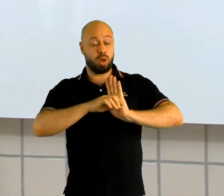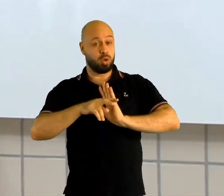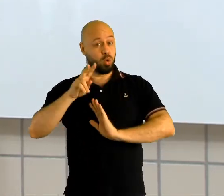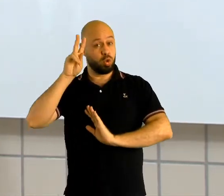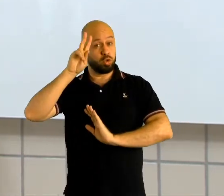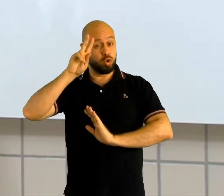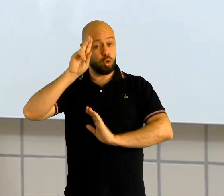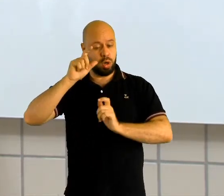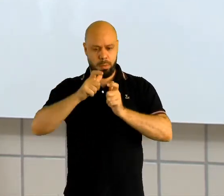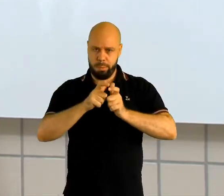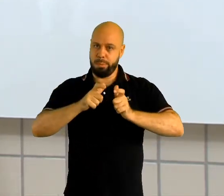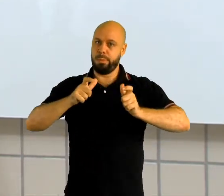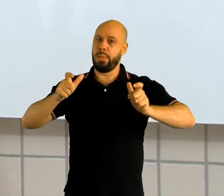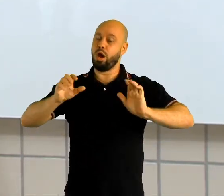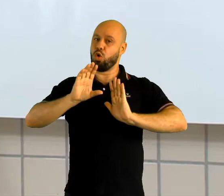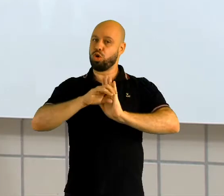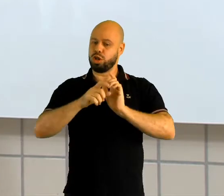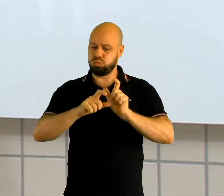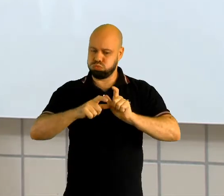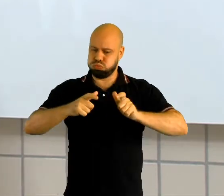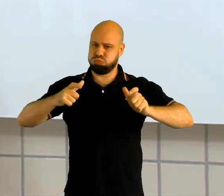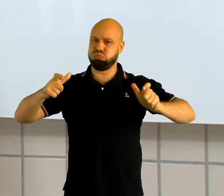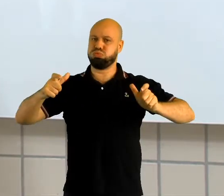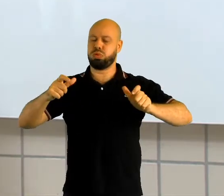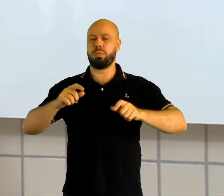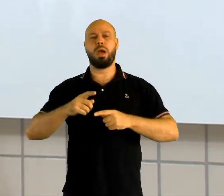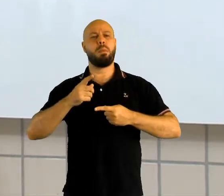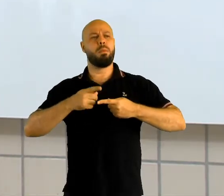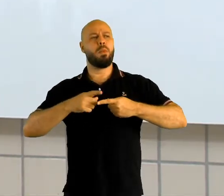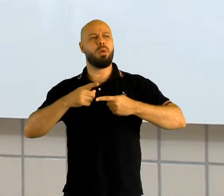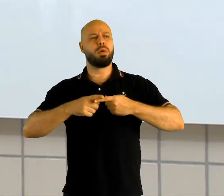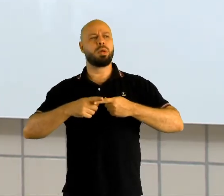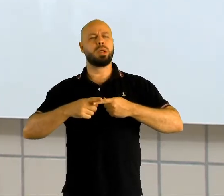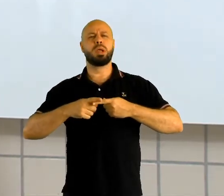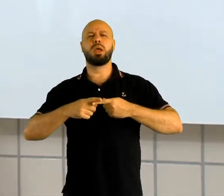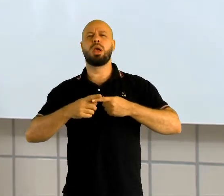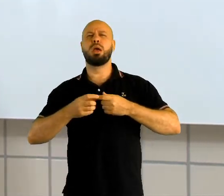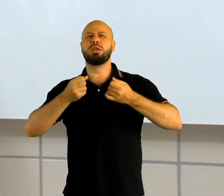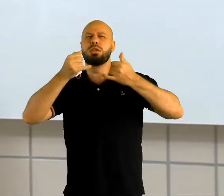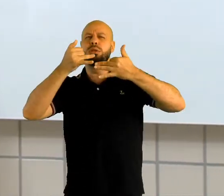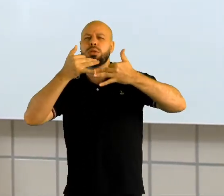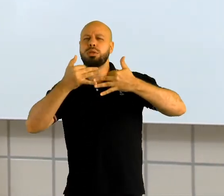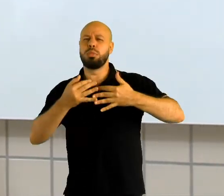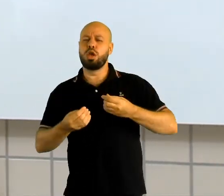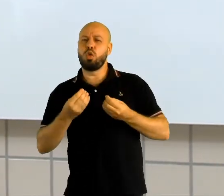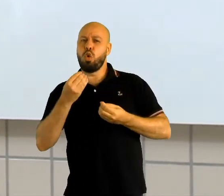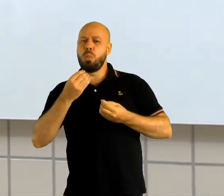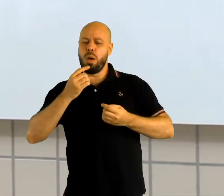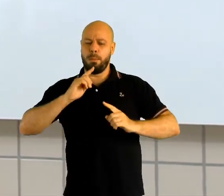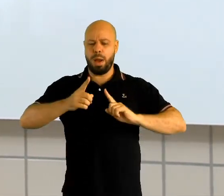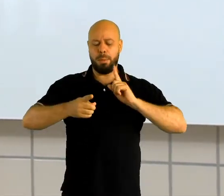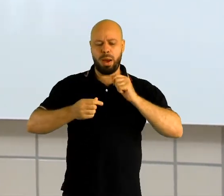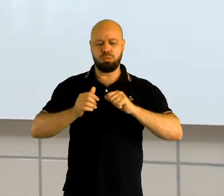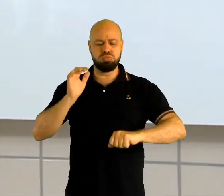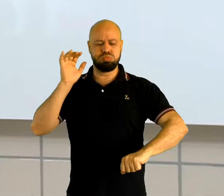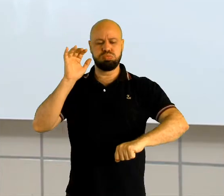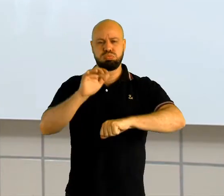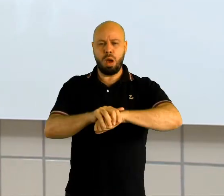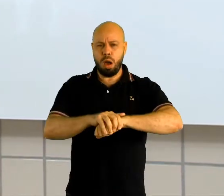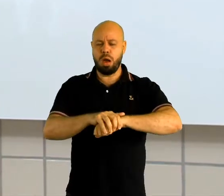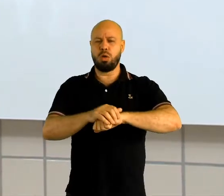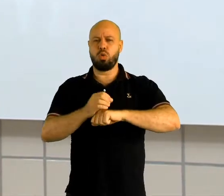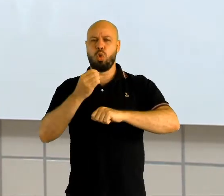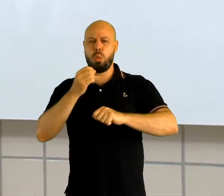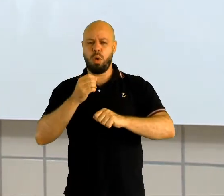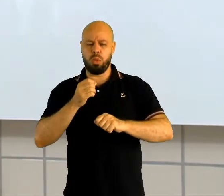bem mais amplo, porque ele vai definir como uma forma de dominação, como uma forma de controle, como